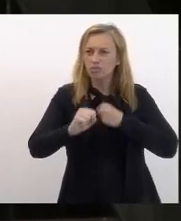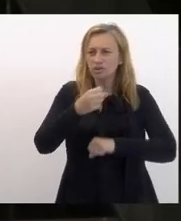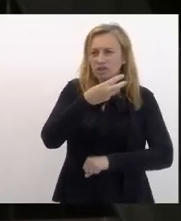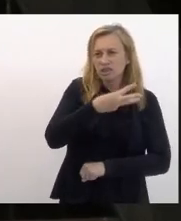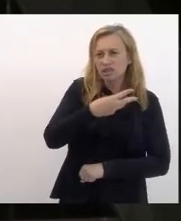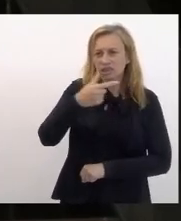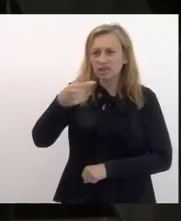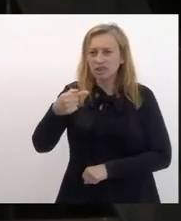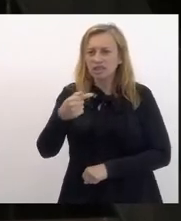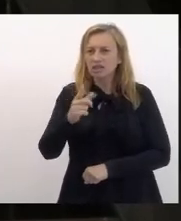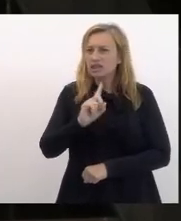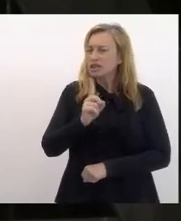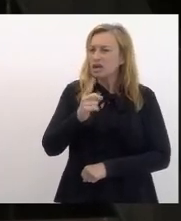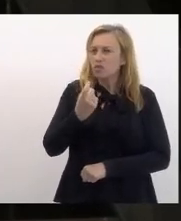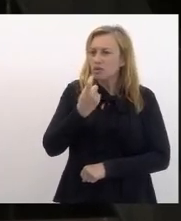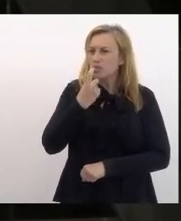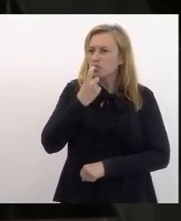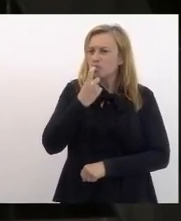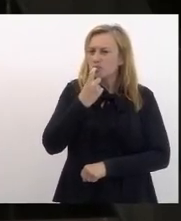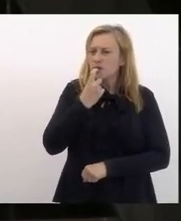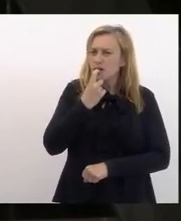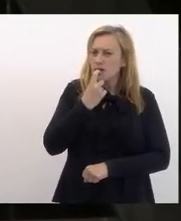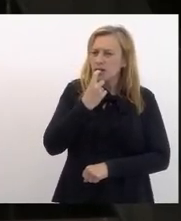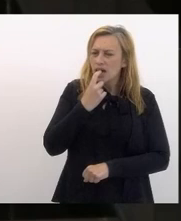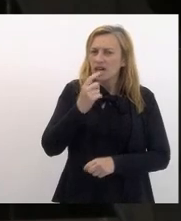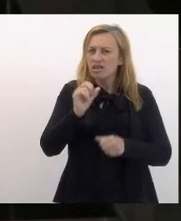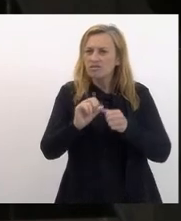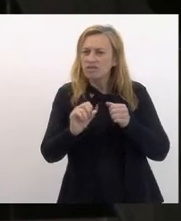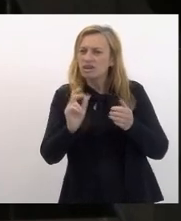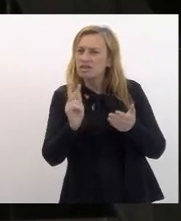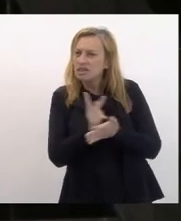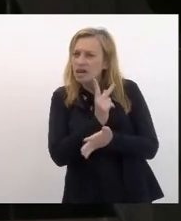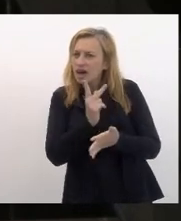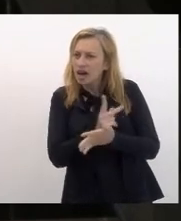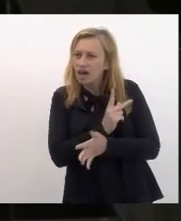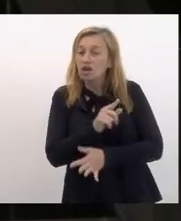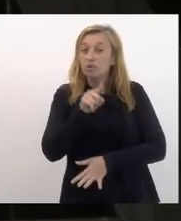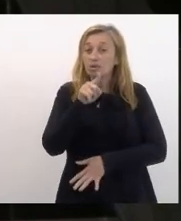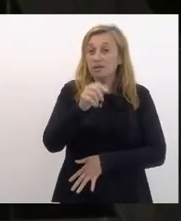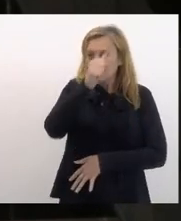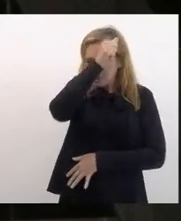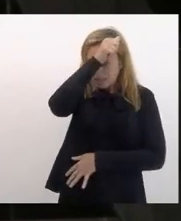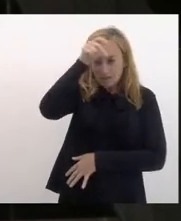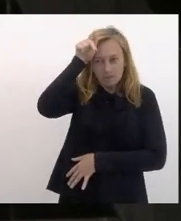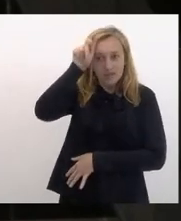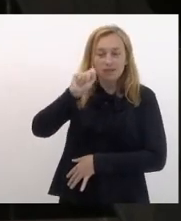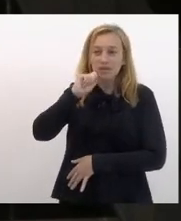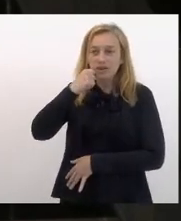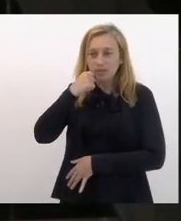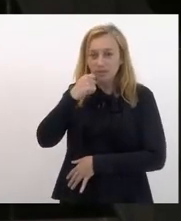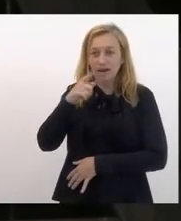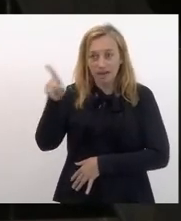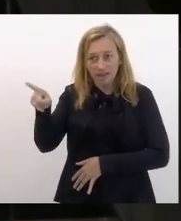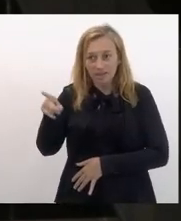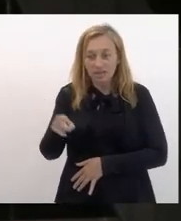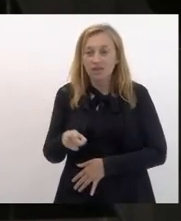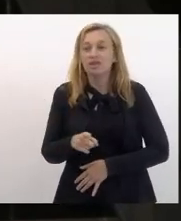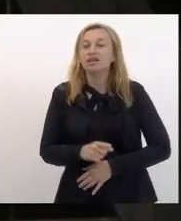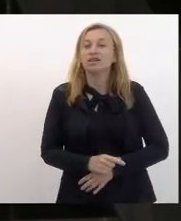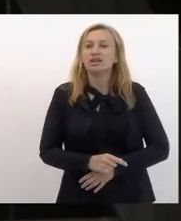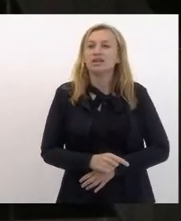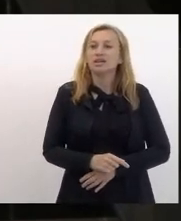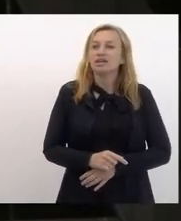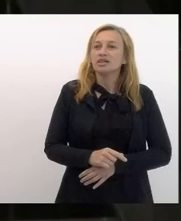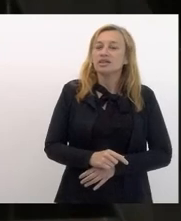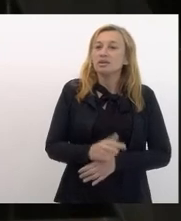Nem tenhas inveja dos que praticam a iniquidade. É para você, Eduardo Paes e Sorães. Pois secarão